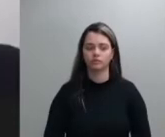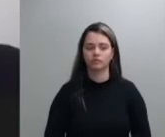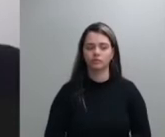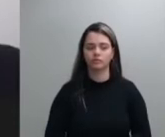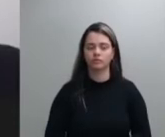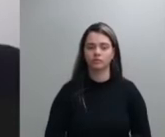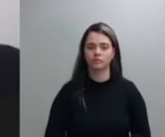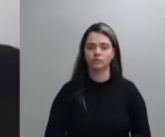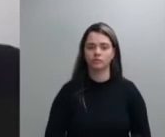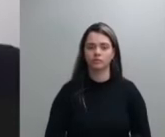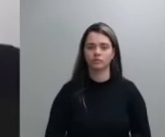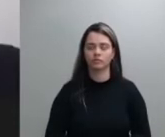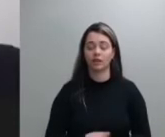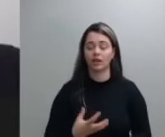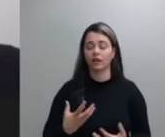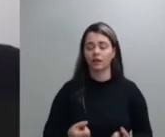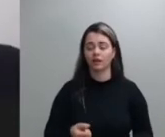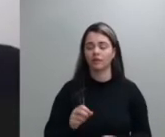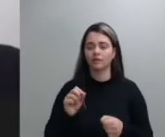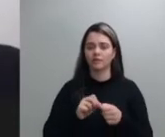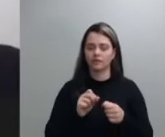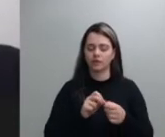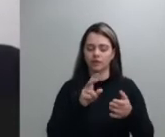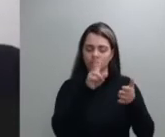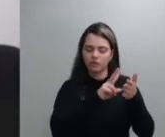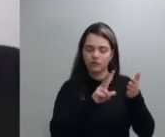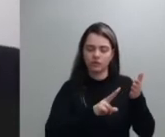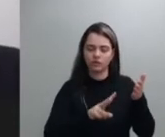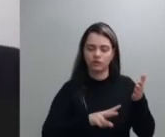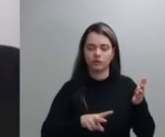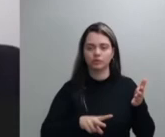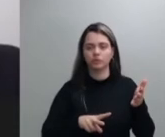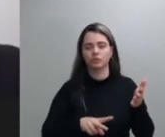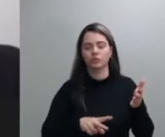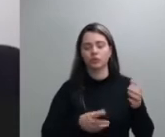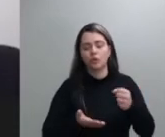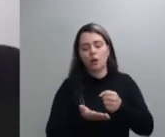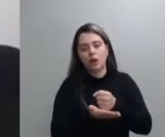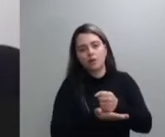eu vou fazer uma leitura da parte fundamental das